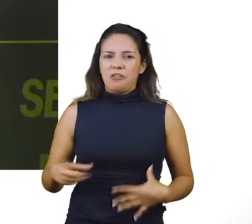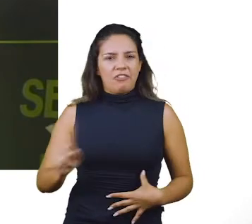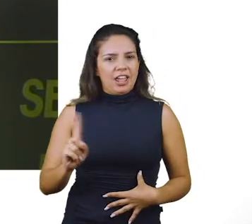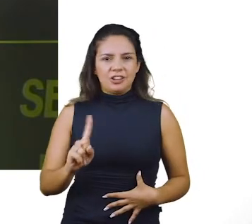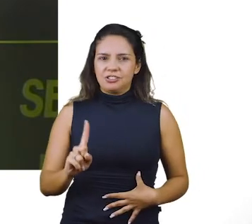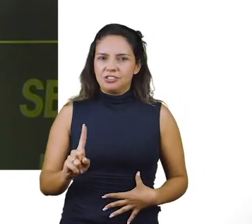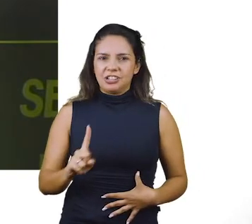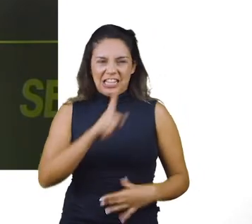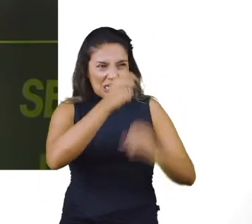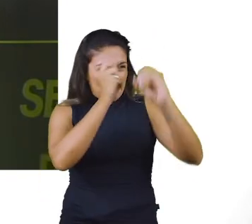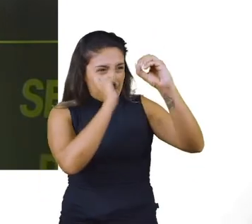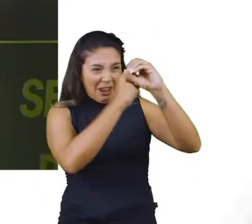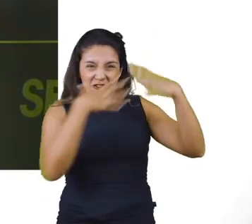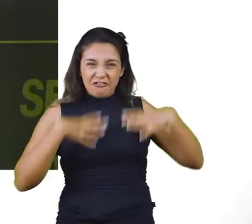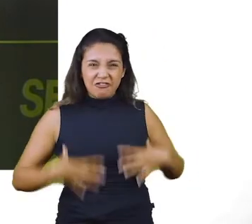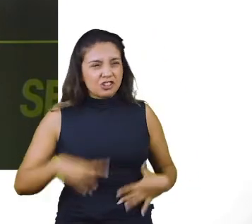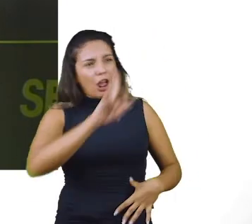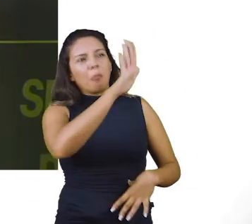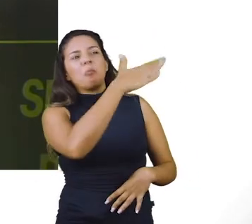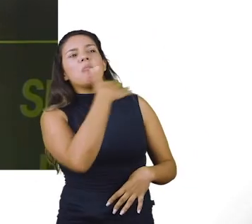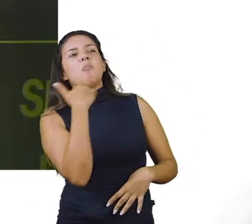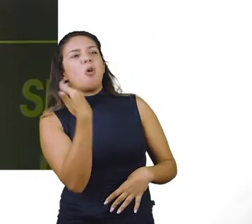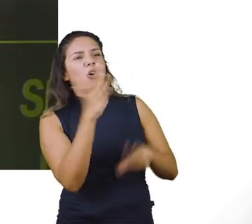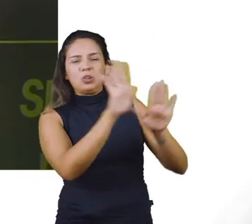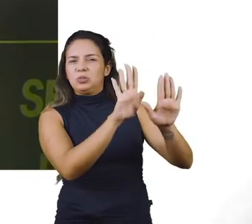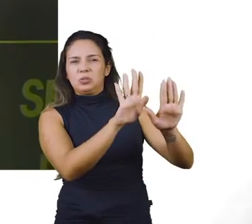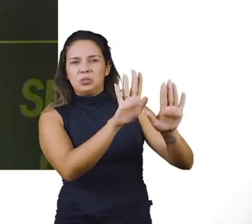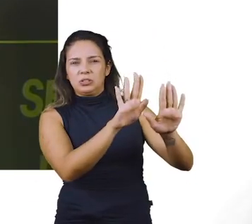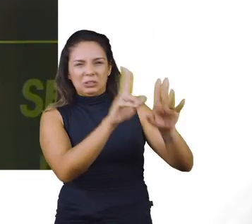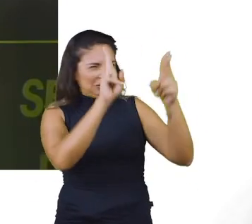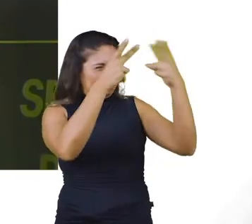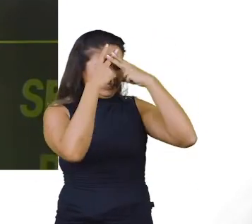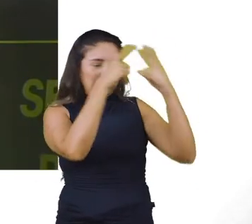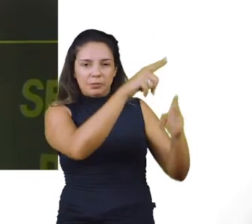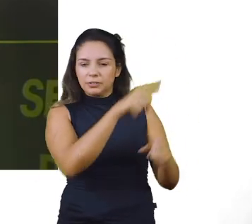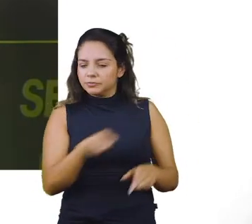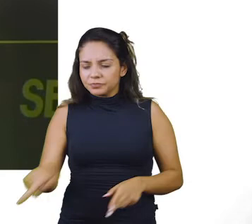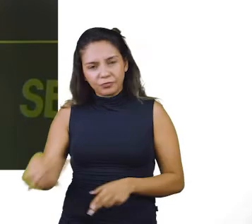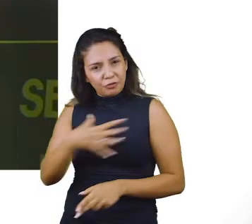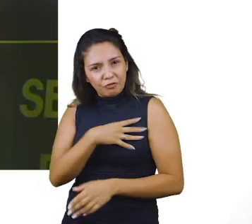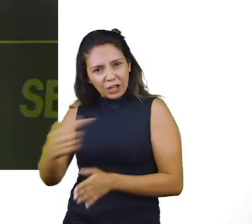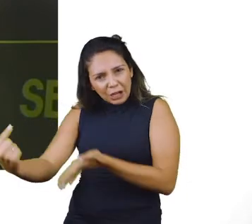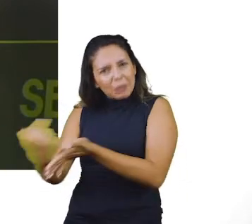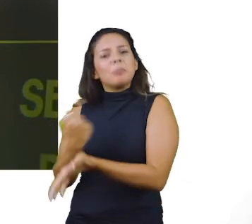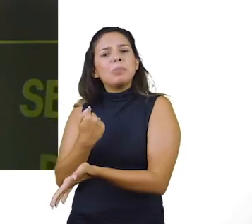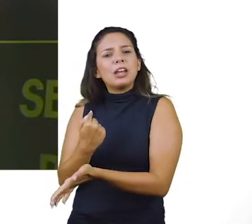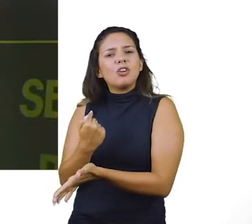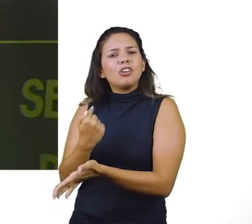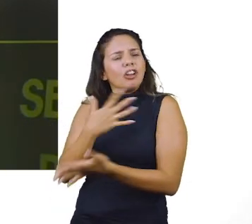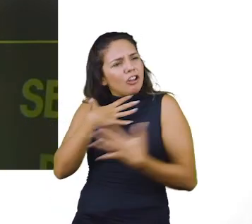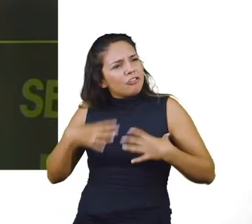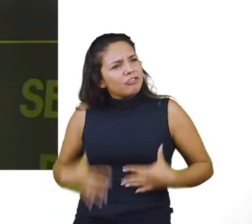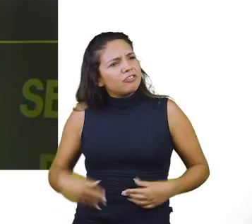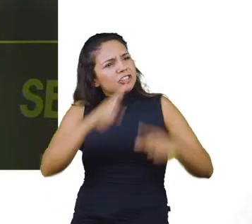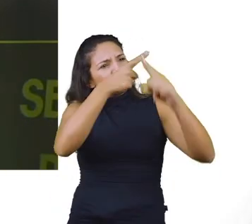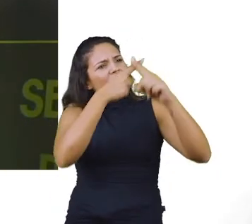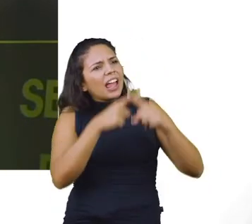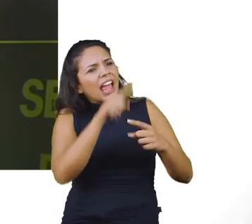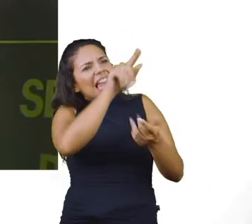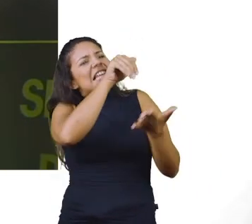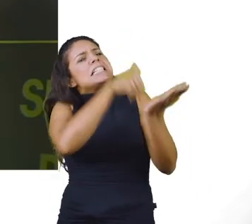vestido nesse prego está morto, sossegado. Nossa mãe, esse vestido, tanta renda, esse